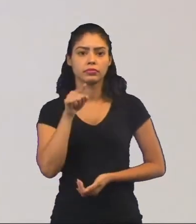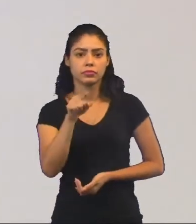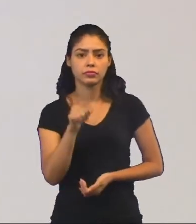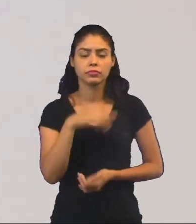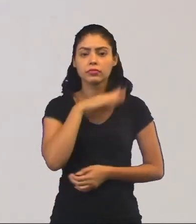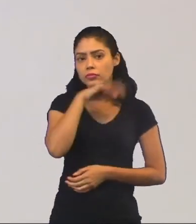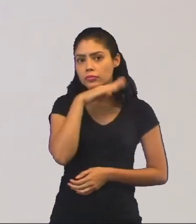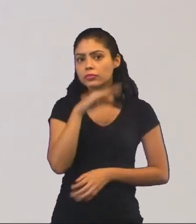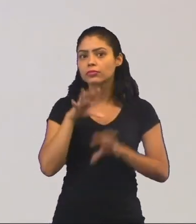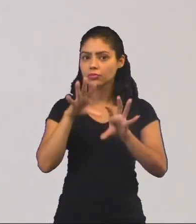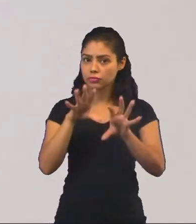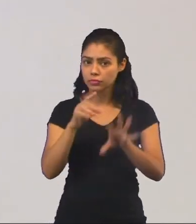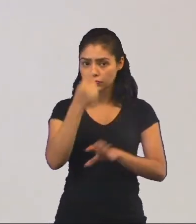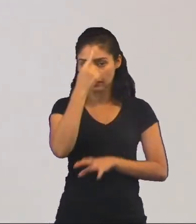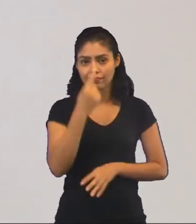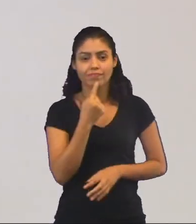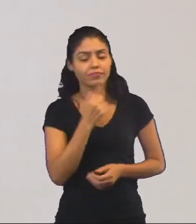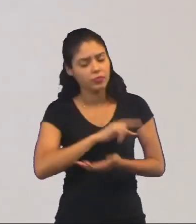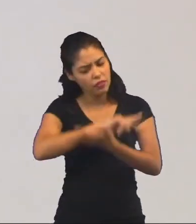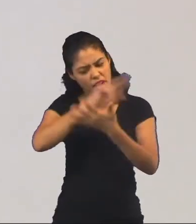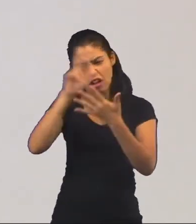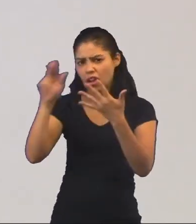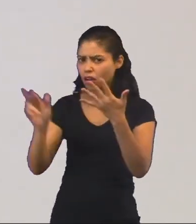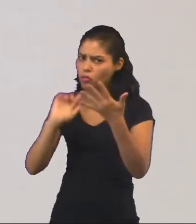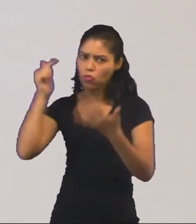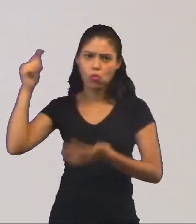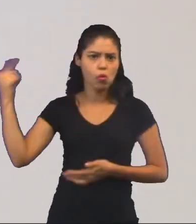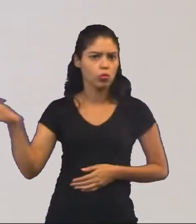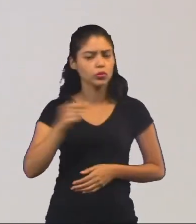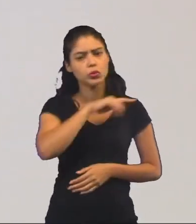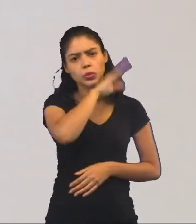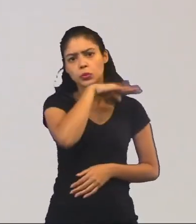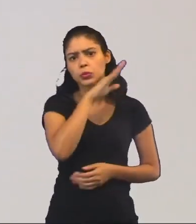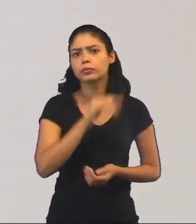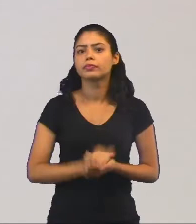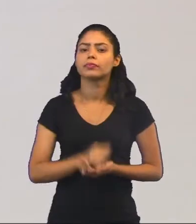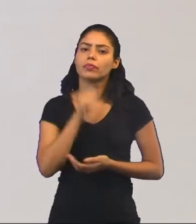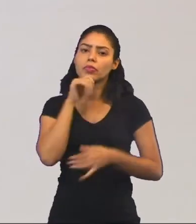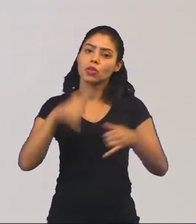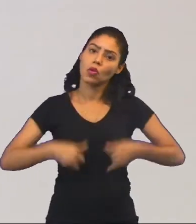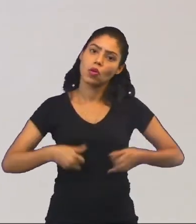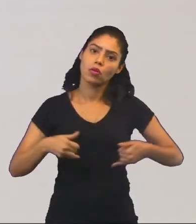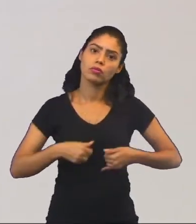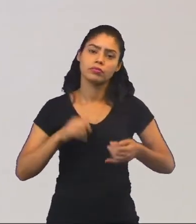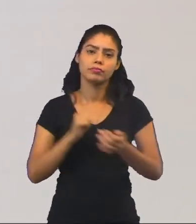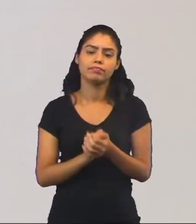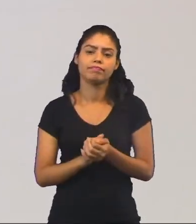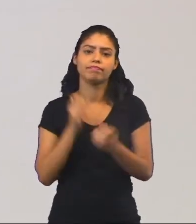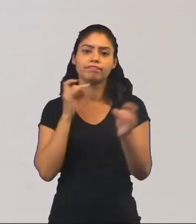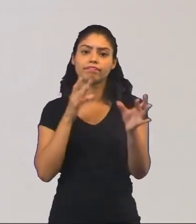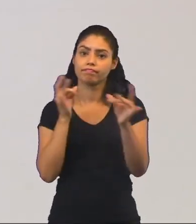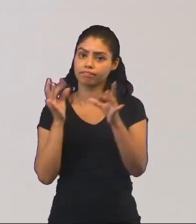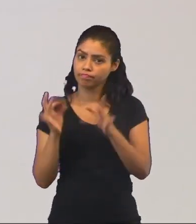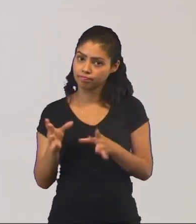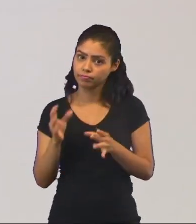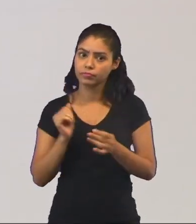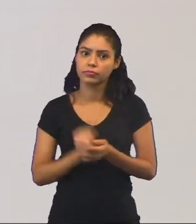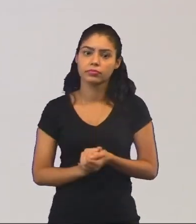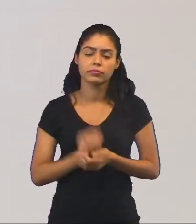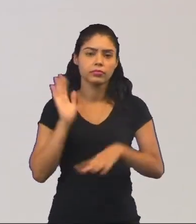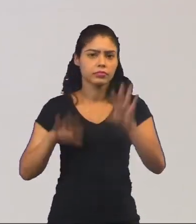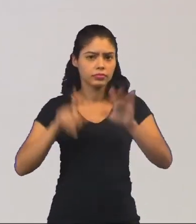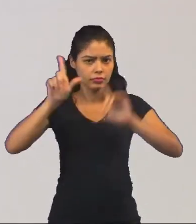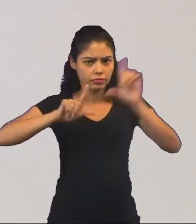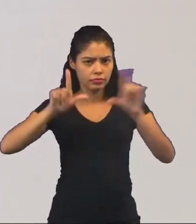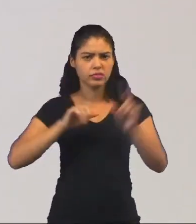desses animais que estão aí na figura, existe uma série de outros, dezenas de outros animais que sofrem com a questão do tráfico ilegal. Às vezes eu vejo na